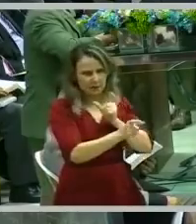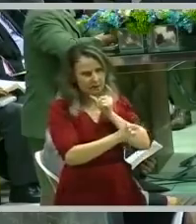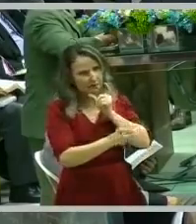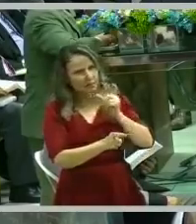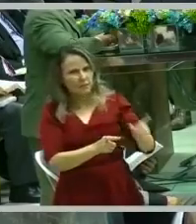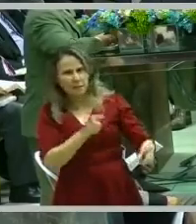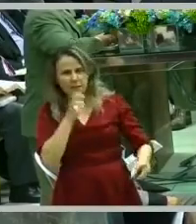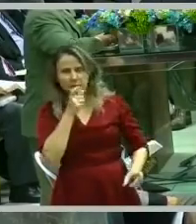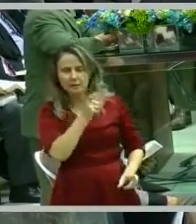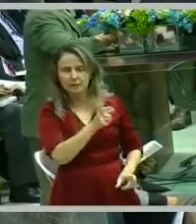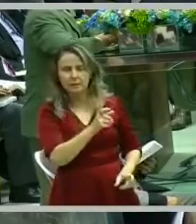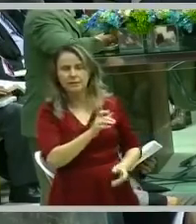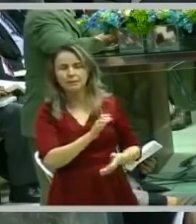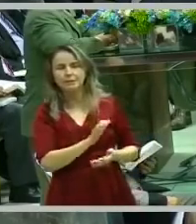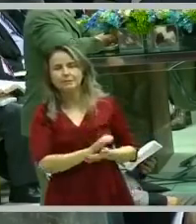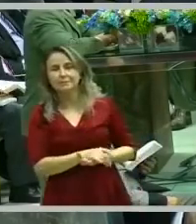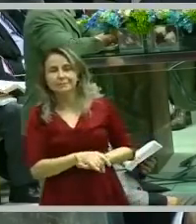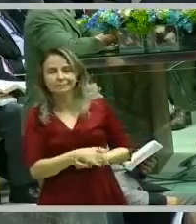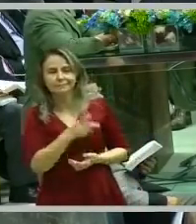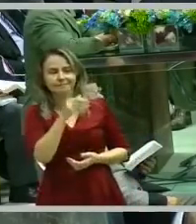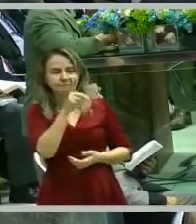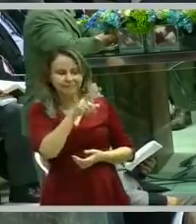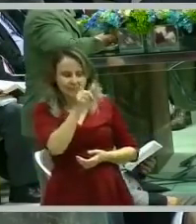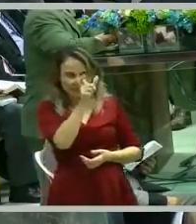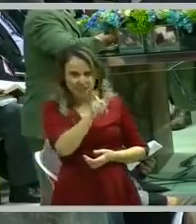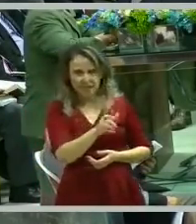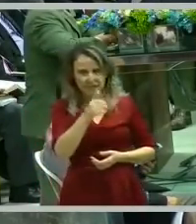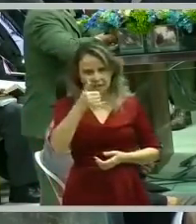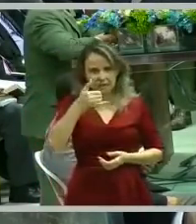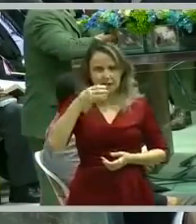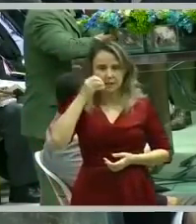Irmão, quem é ungido ouve cada uma.